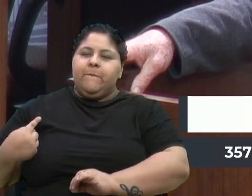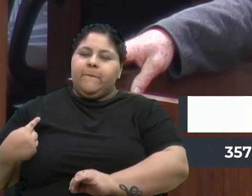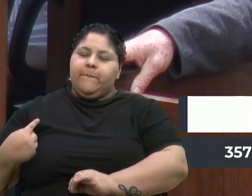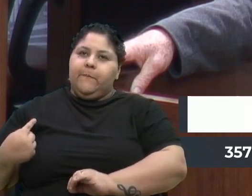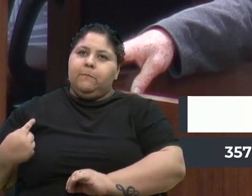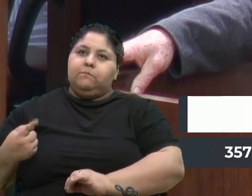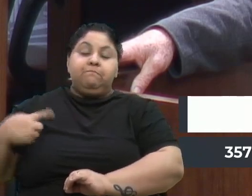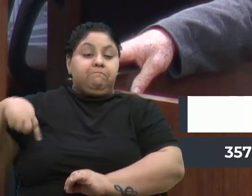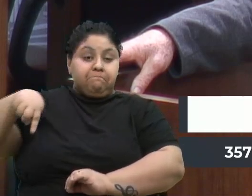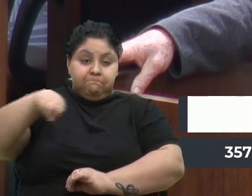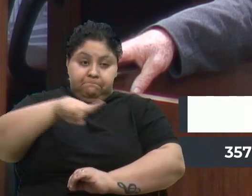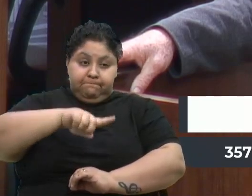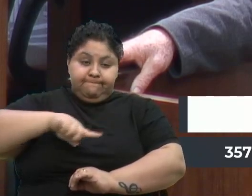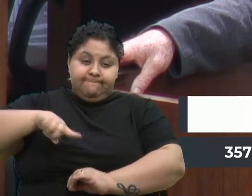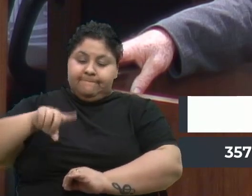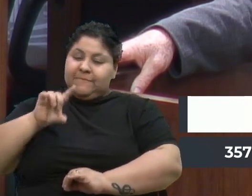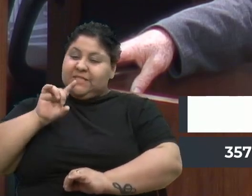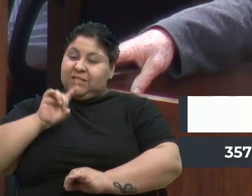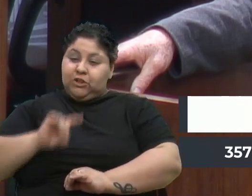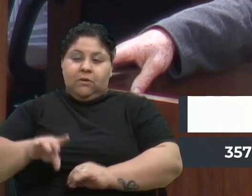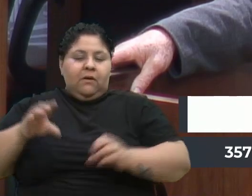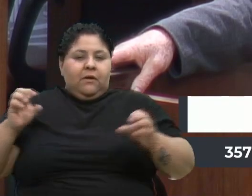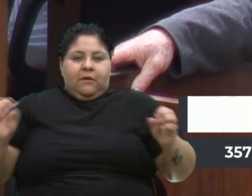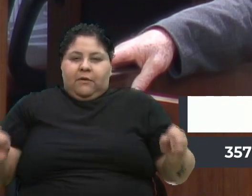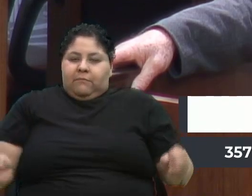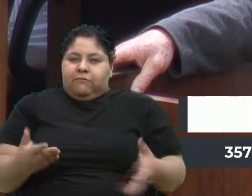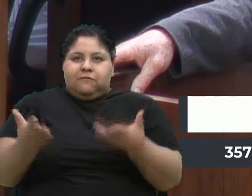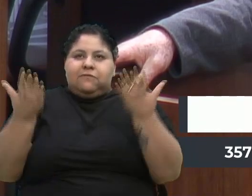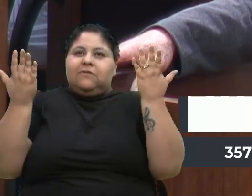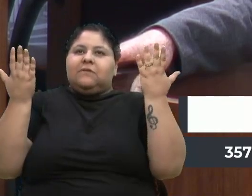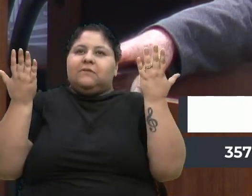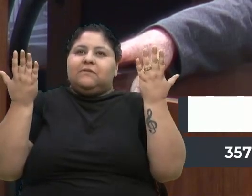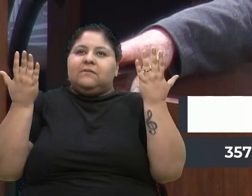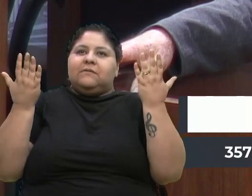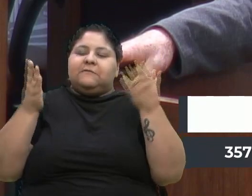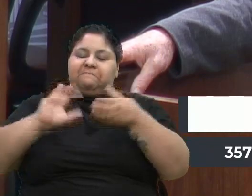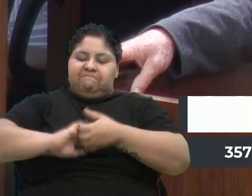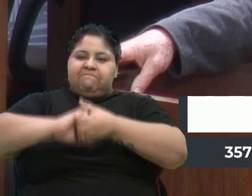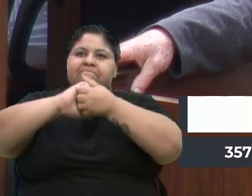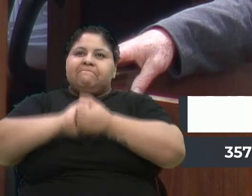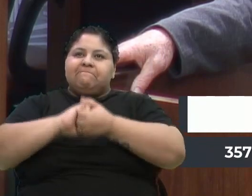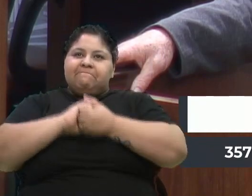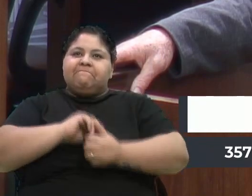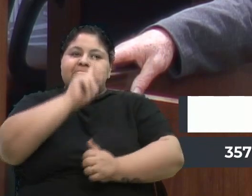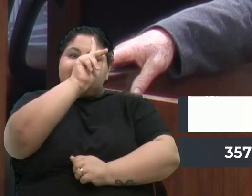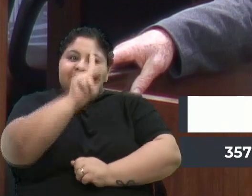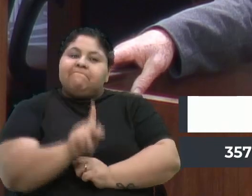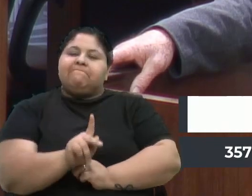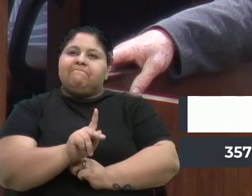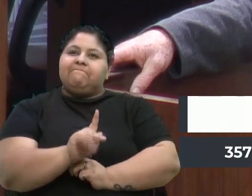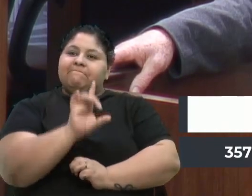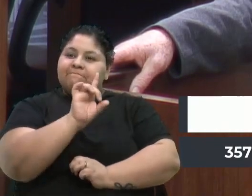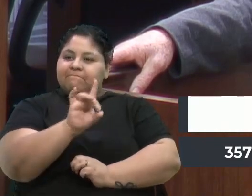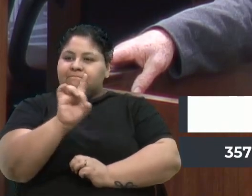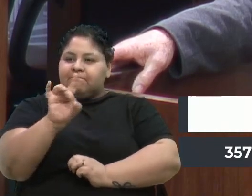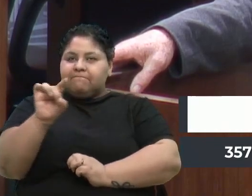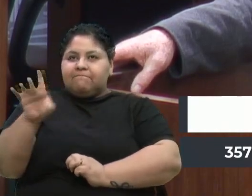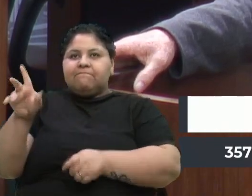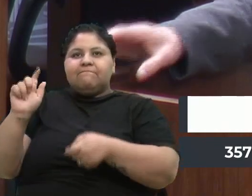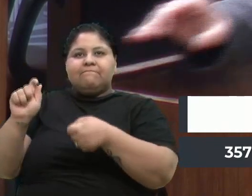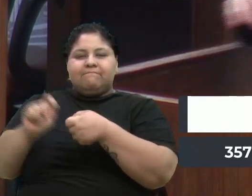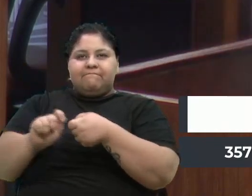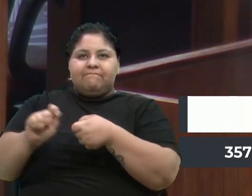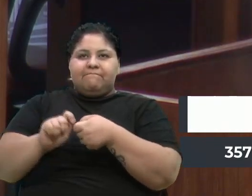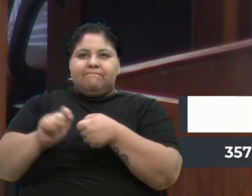e a gente só tem que enaltecer e cumprimentar essas pessoas que fazem